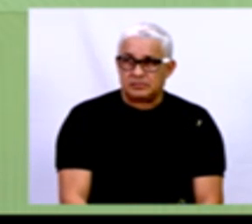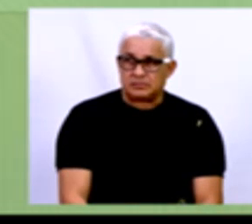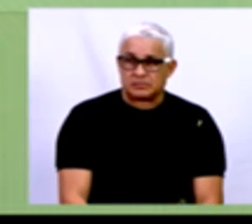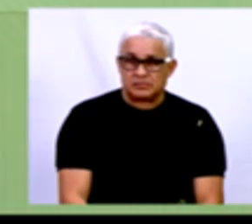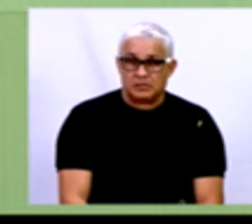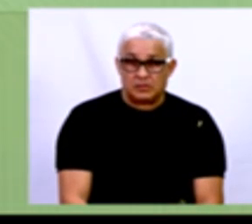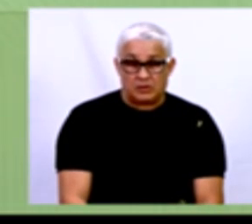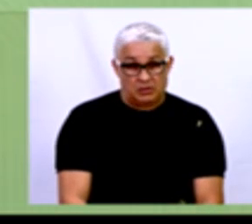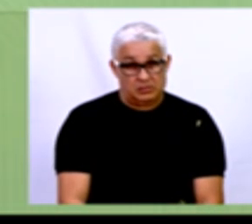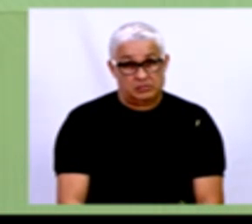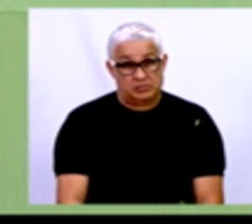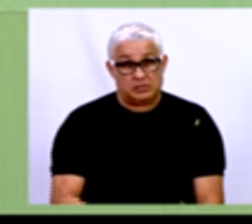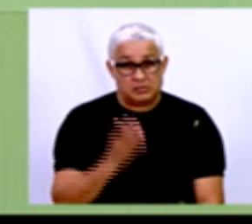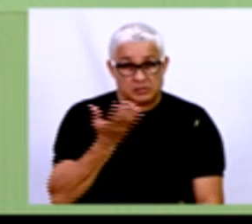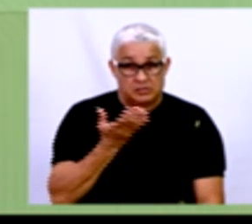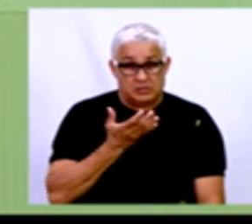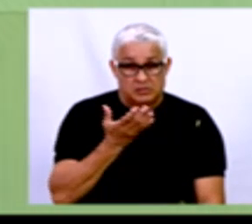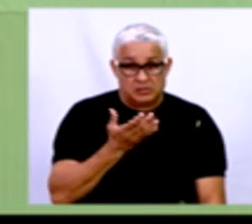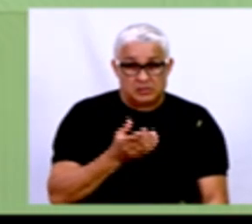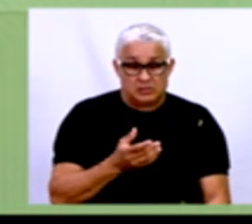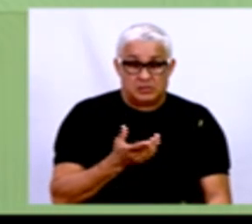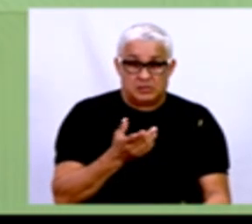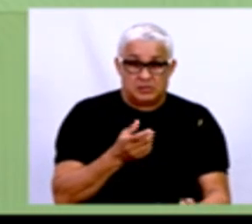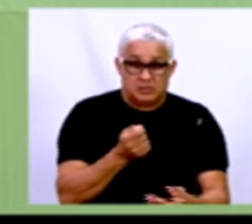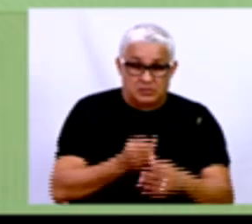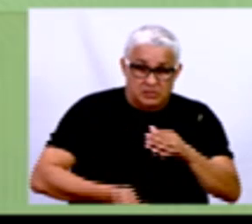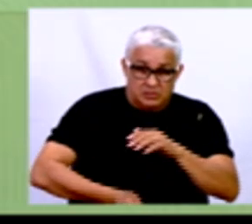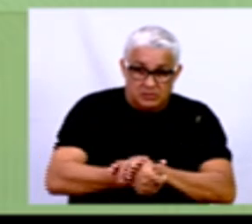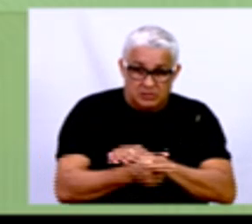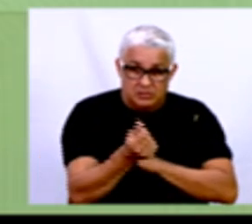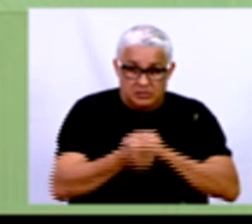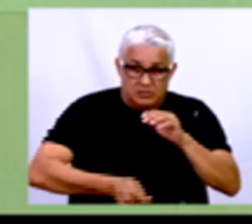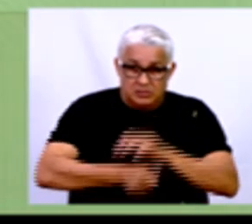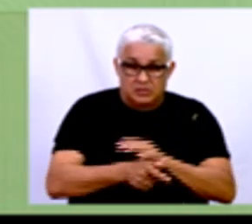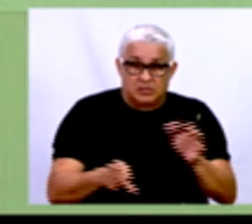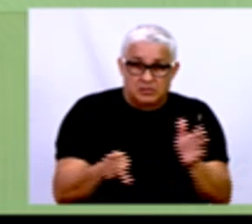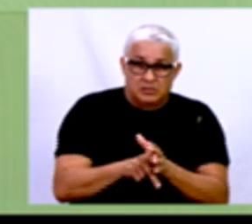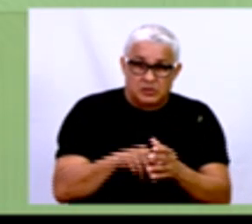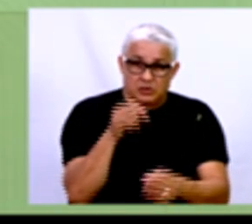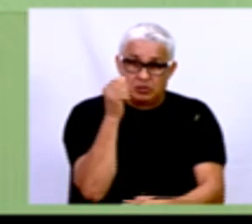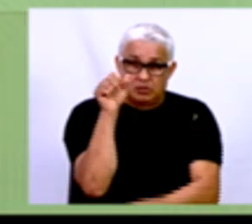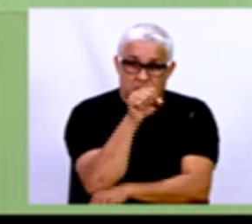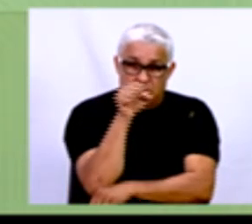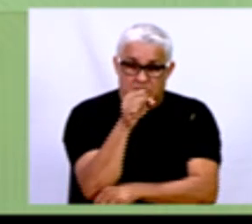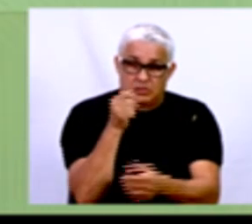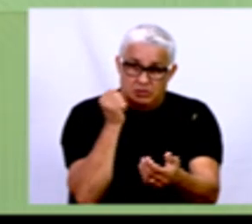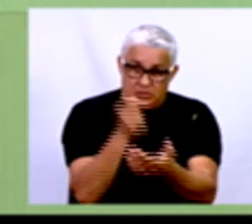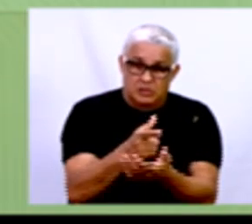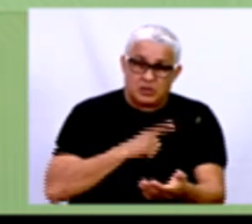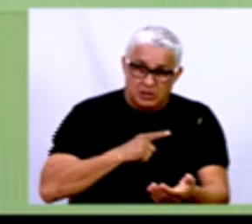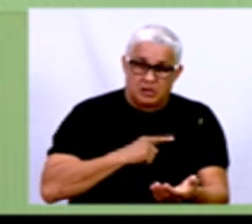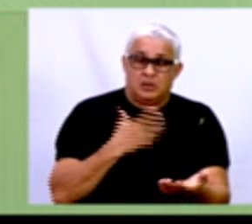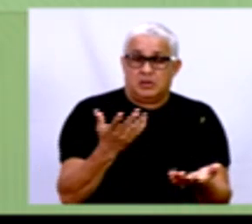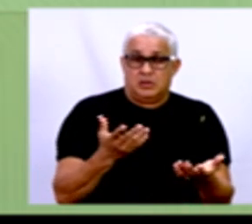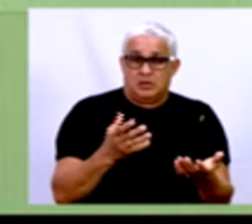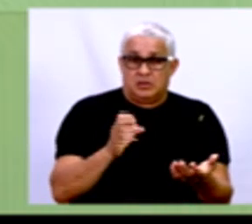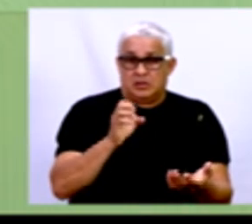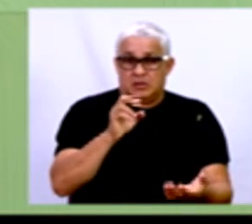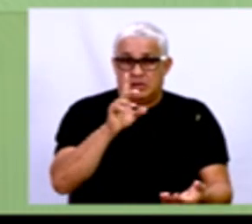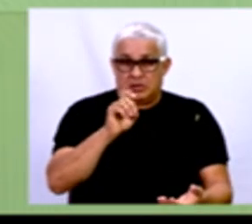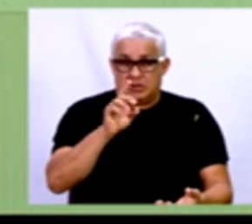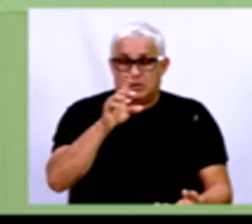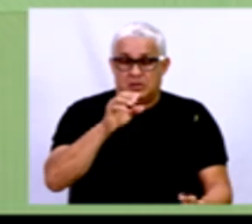Estou interessado em financiamento para a compra do veículo. Nós dispomos de várias modalidades de crédito. O senhor é